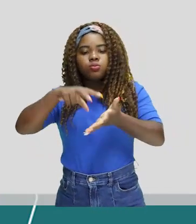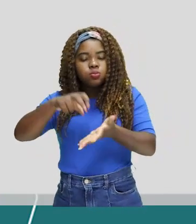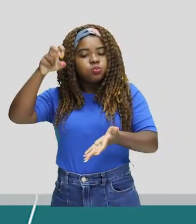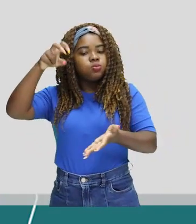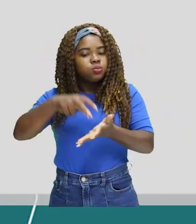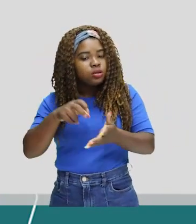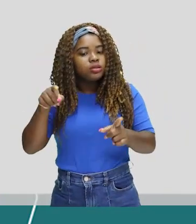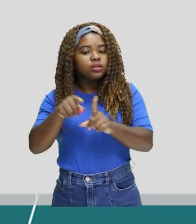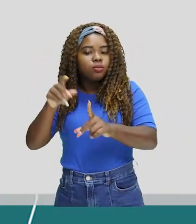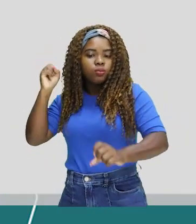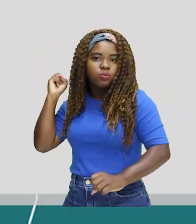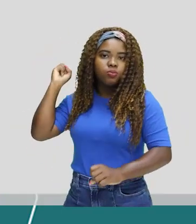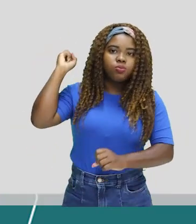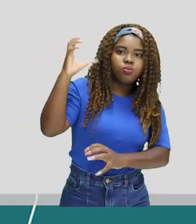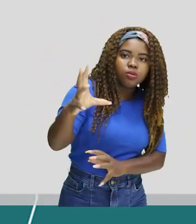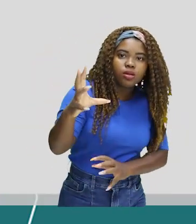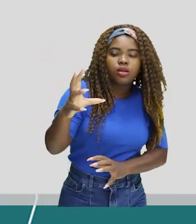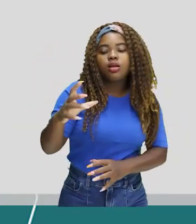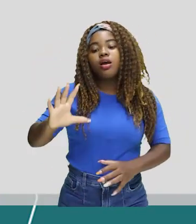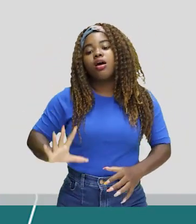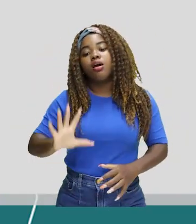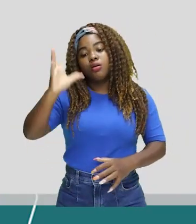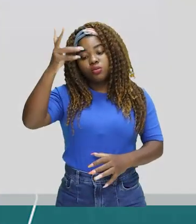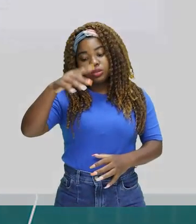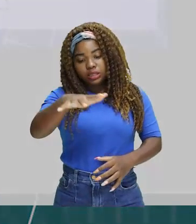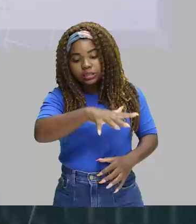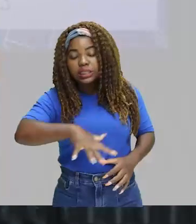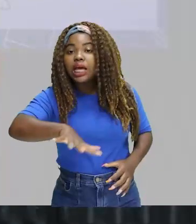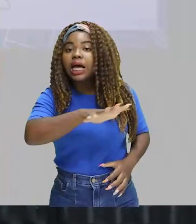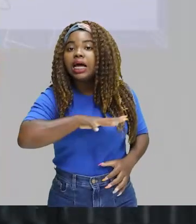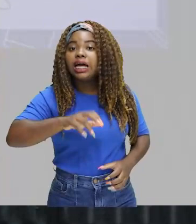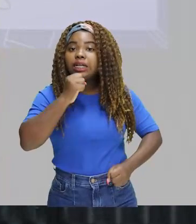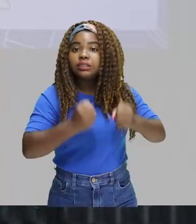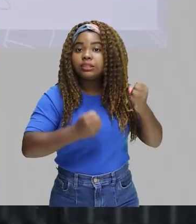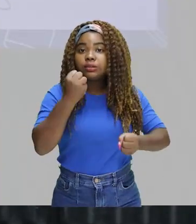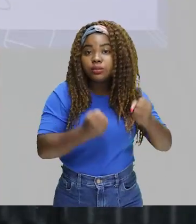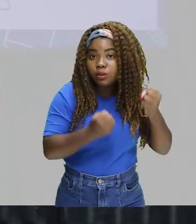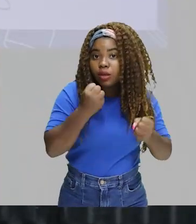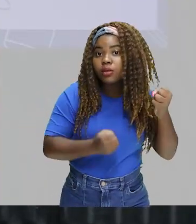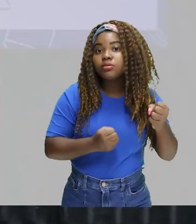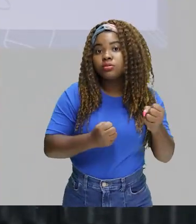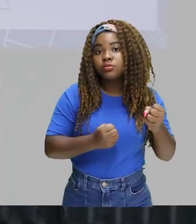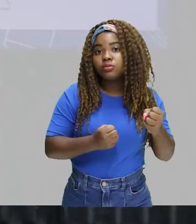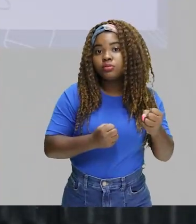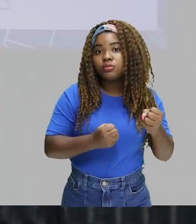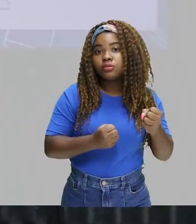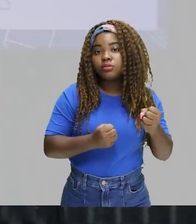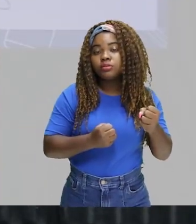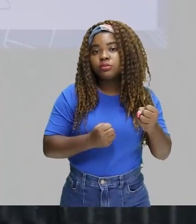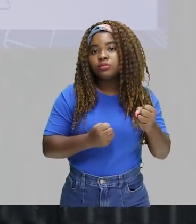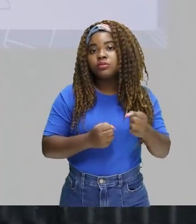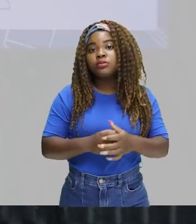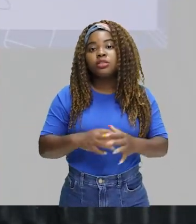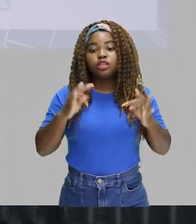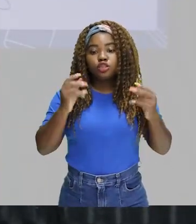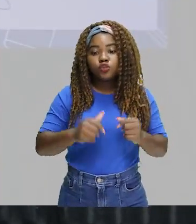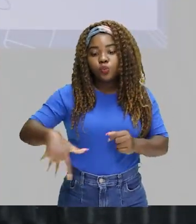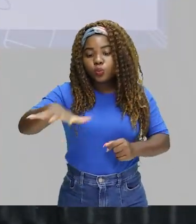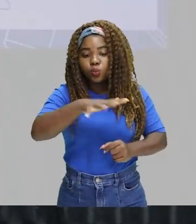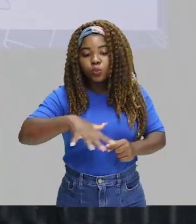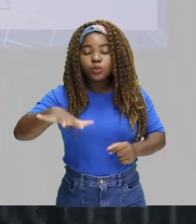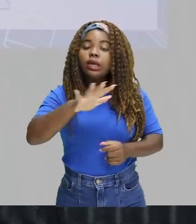quanto os arremessos, acontecem na pista de atletismo. A pista de atletismo está lá e ela circunda toda a área de